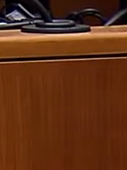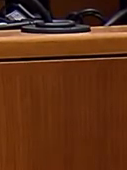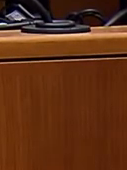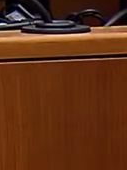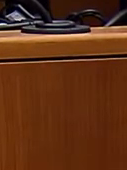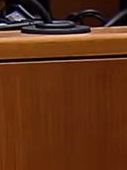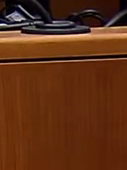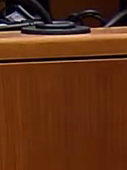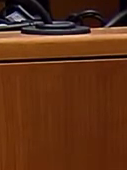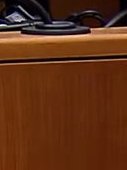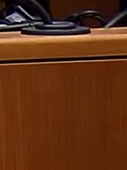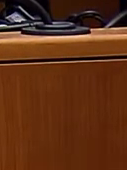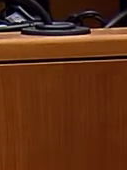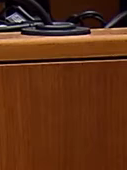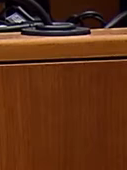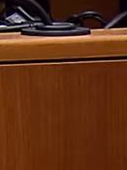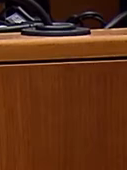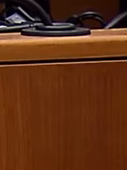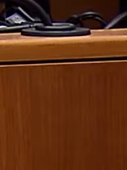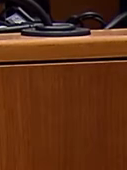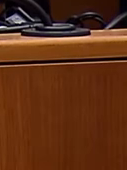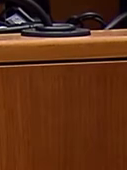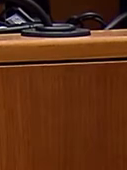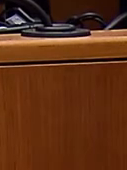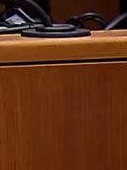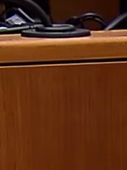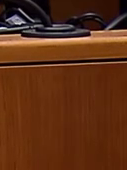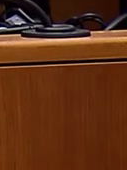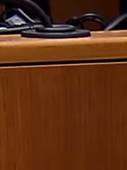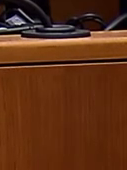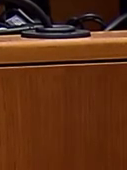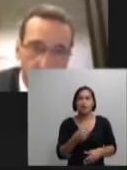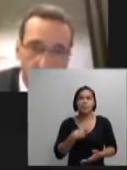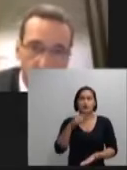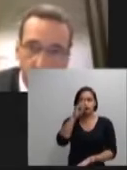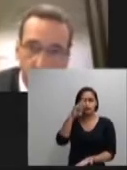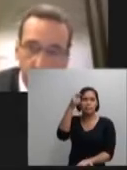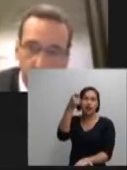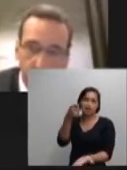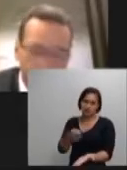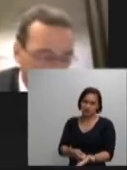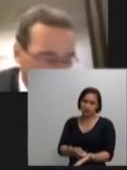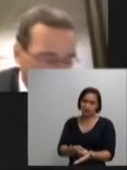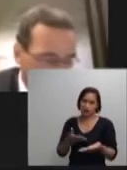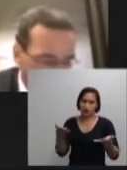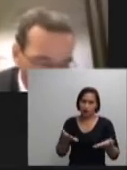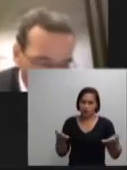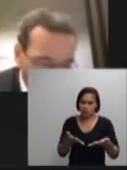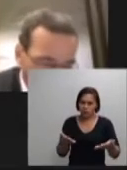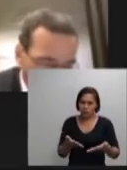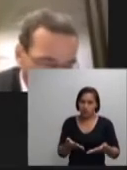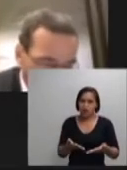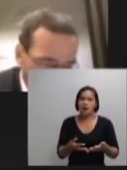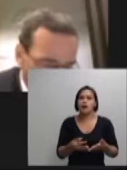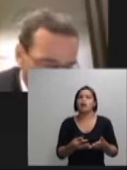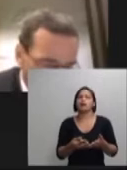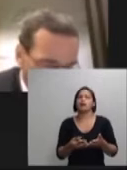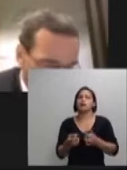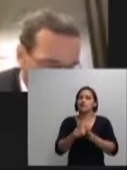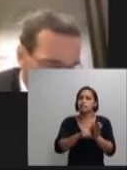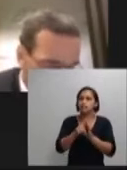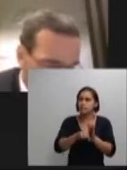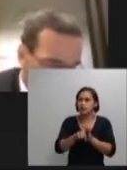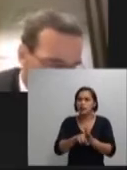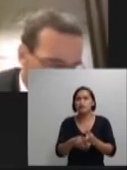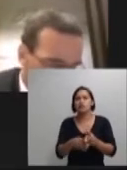à homologação da decisão da relatoria. O colegiado considerou, então, o afastamento cautelar do